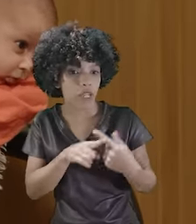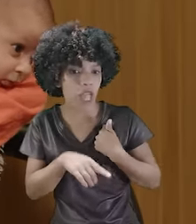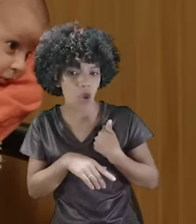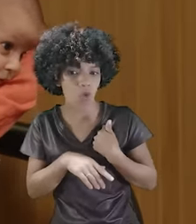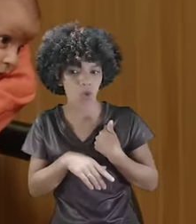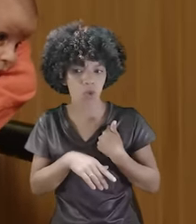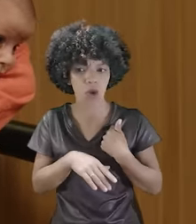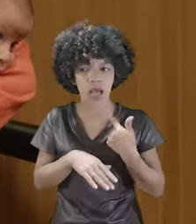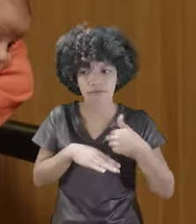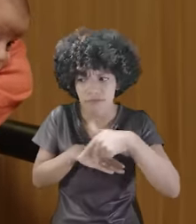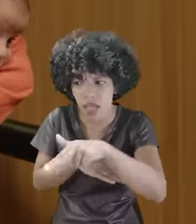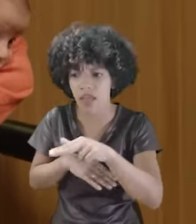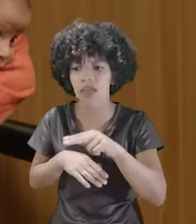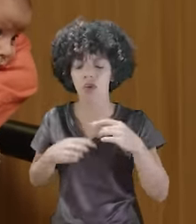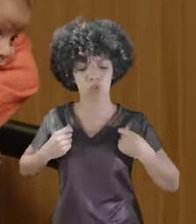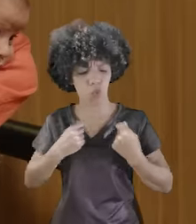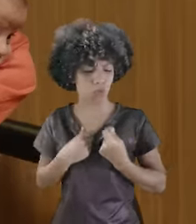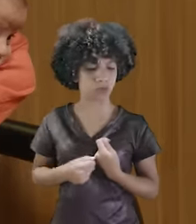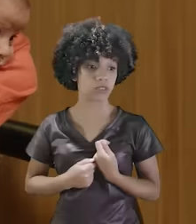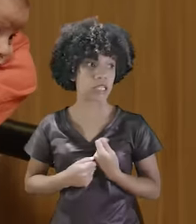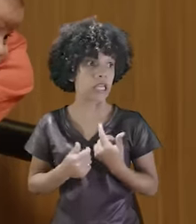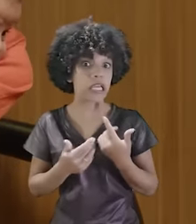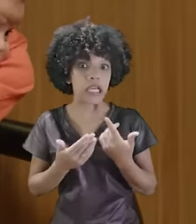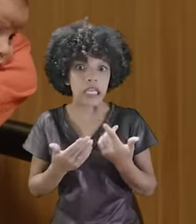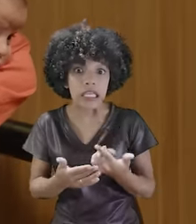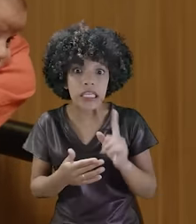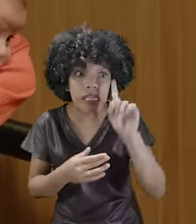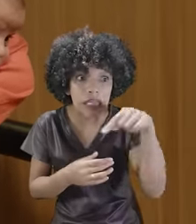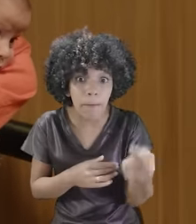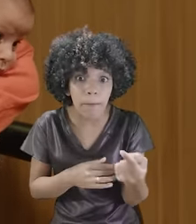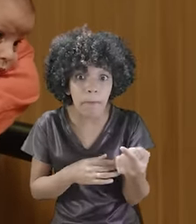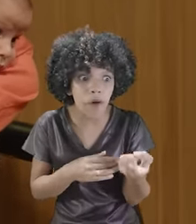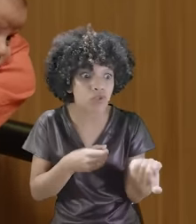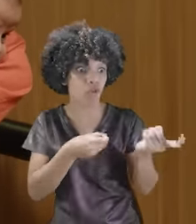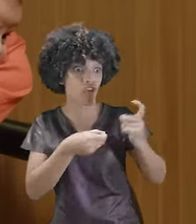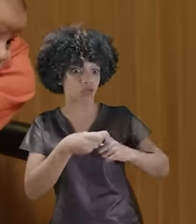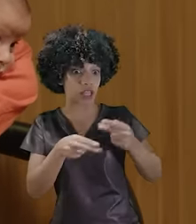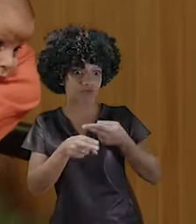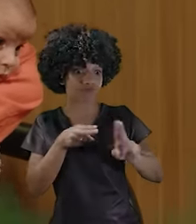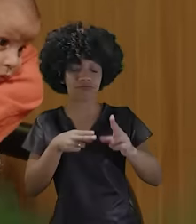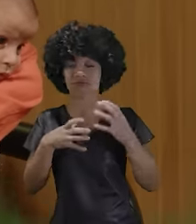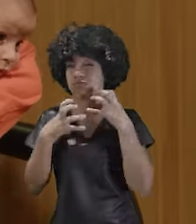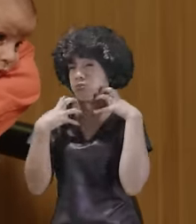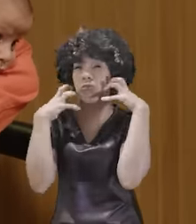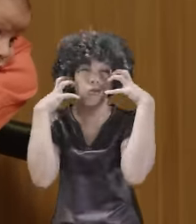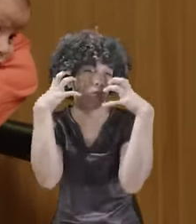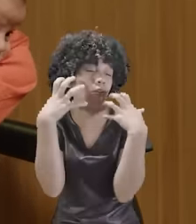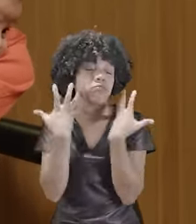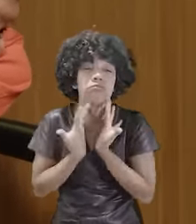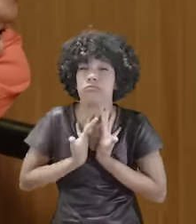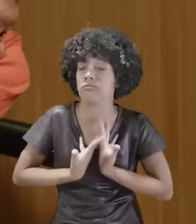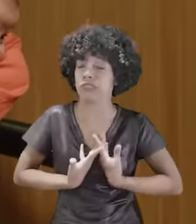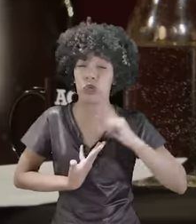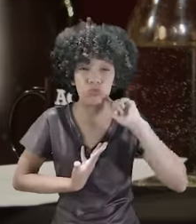sai como roupa e ele tem como outra com o cara é assim suja com tava muito cansada sabe passa um dia